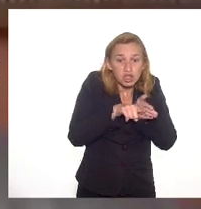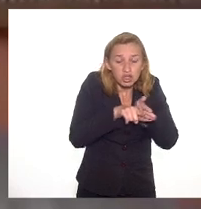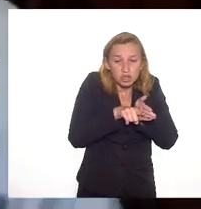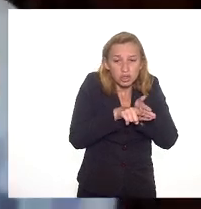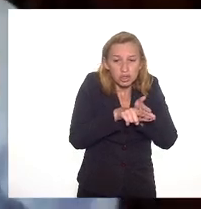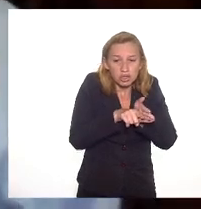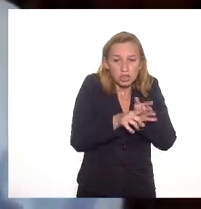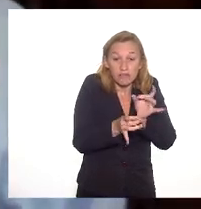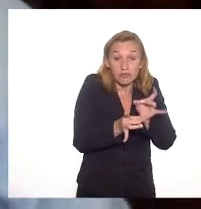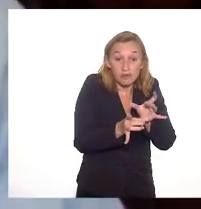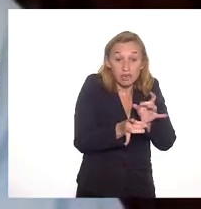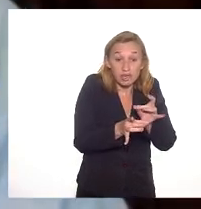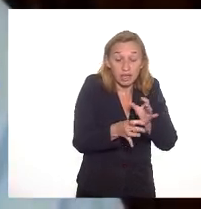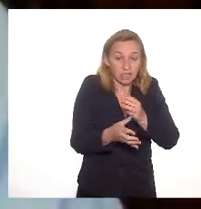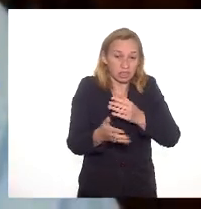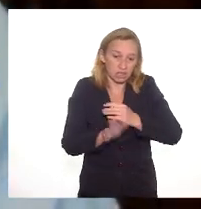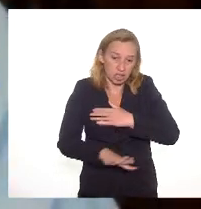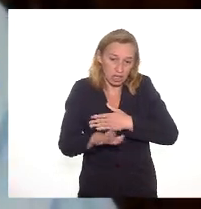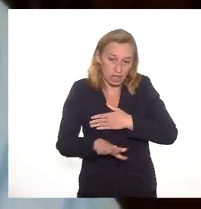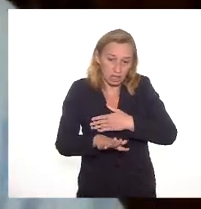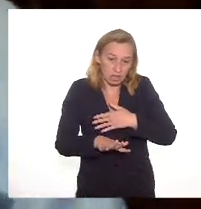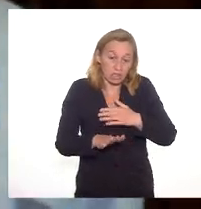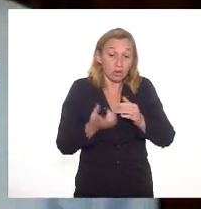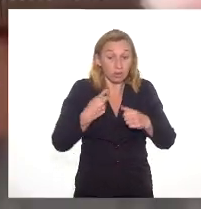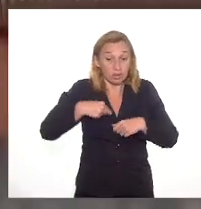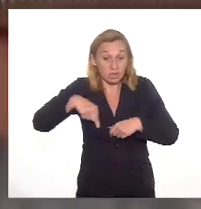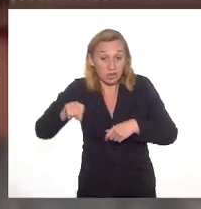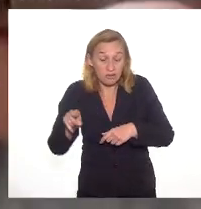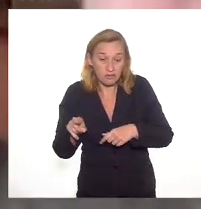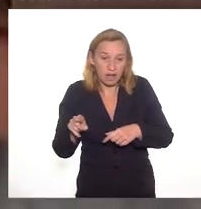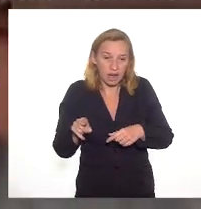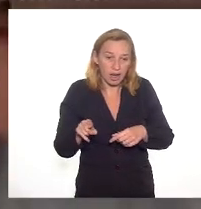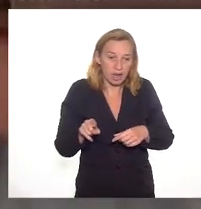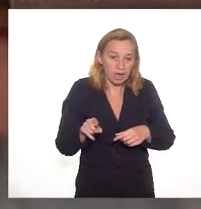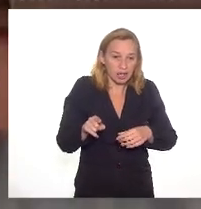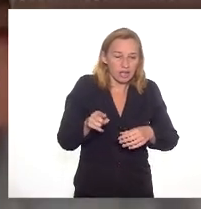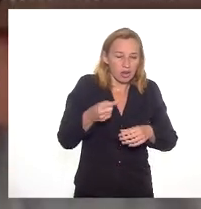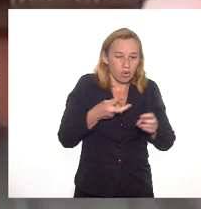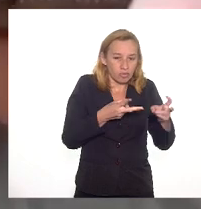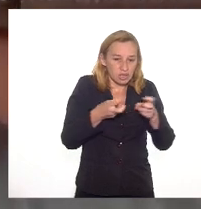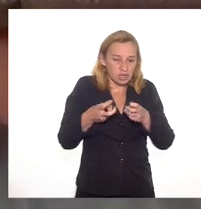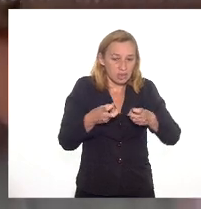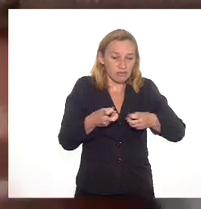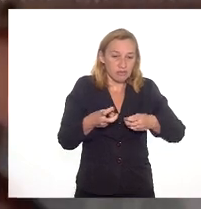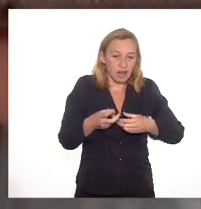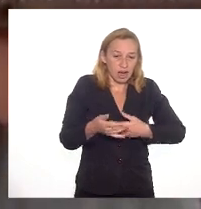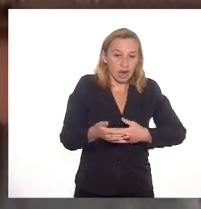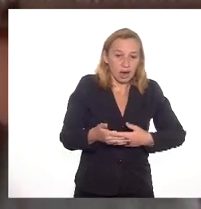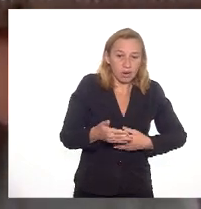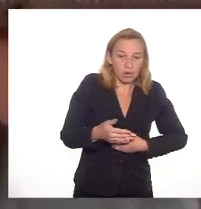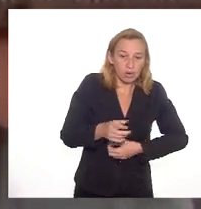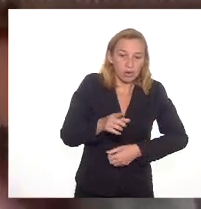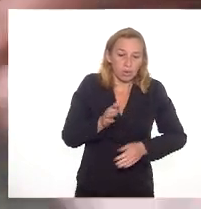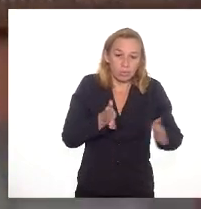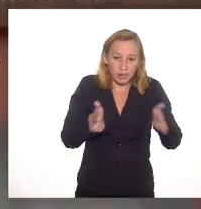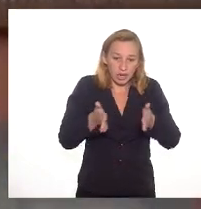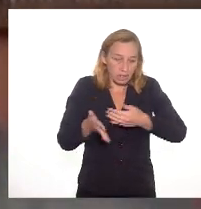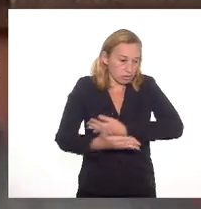de pessoas, né? E quando você vai para esse recorte da infância, é